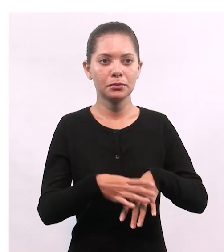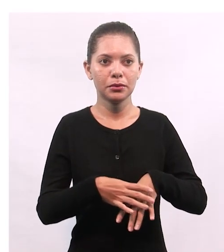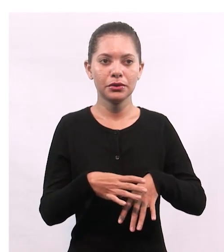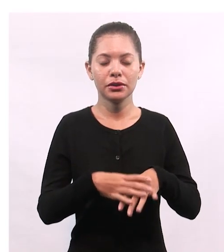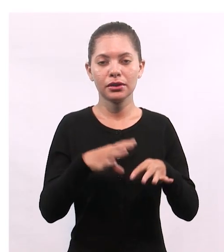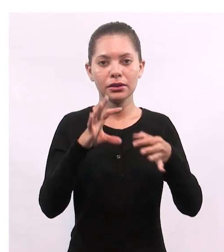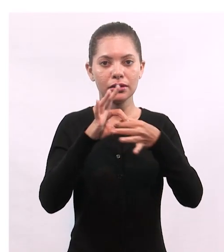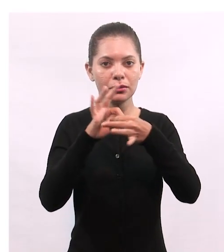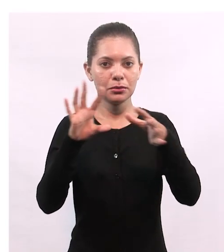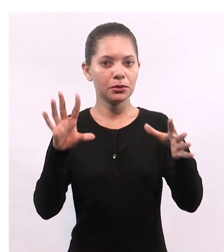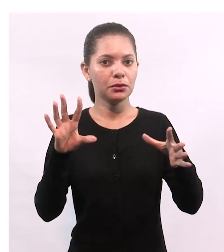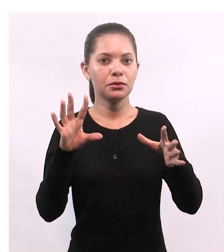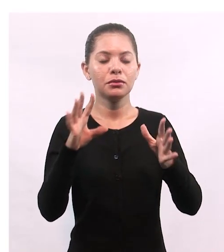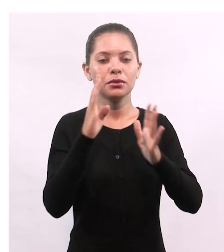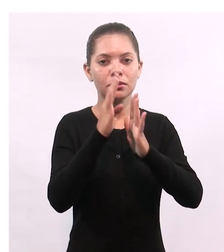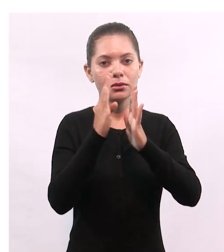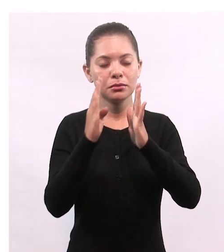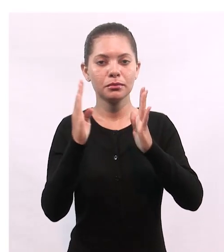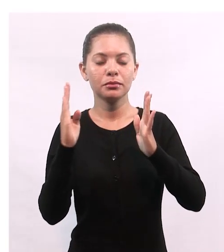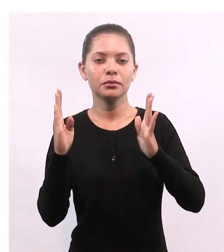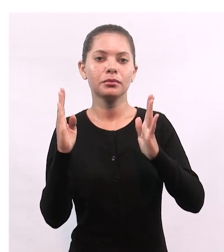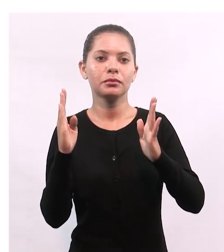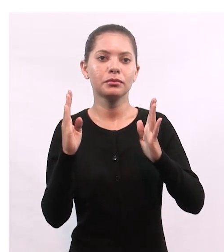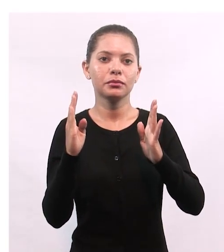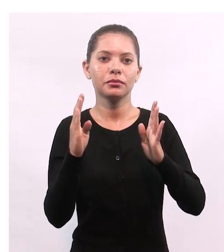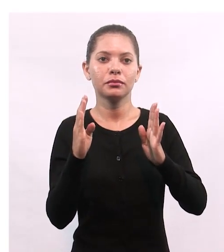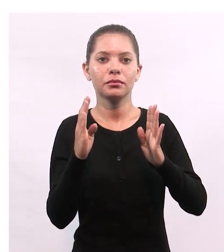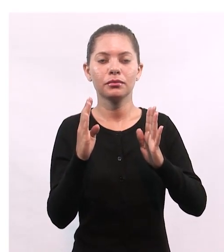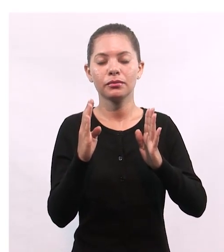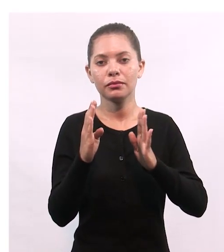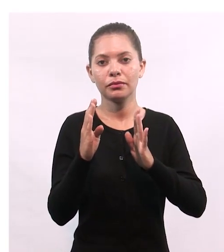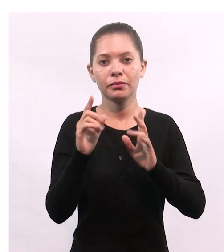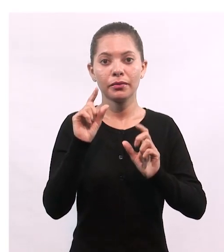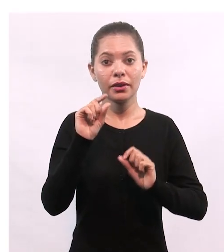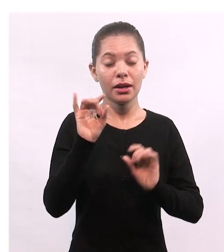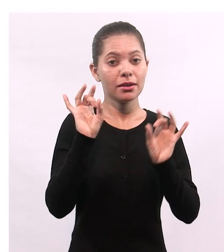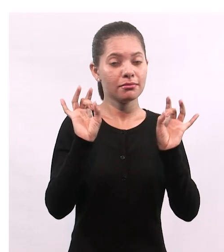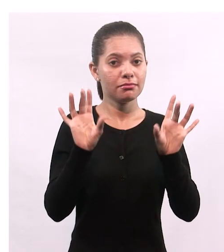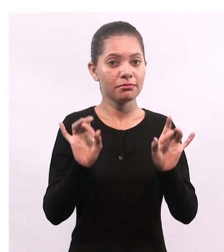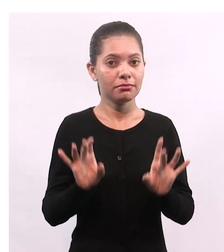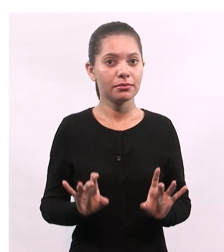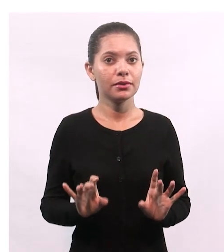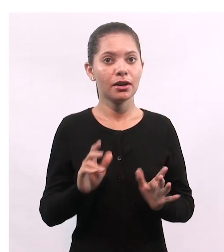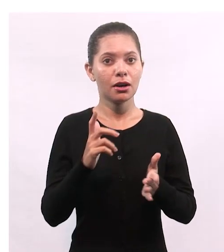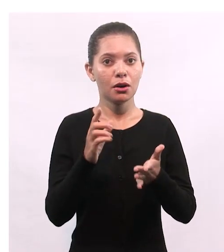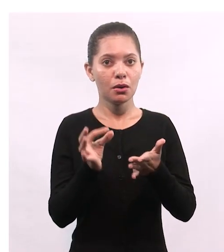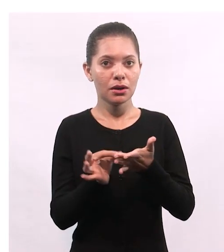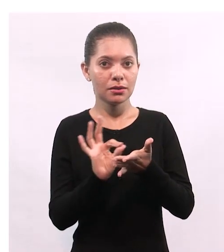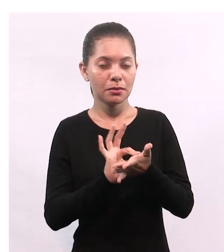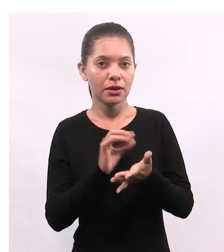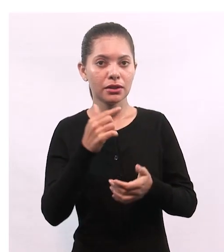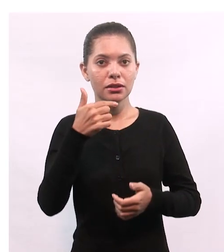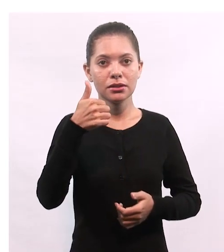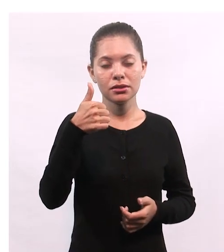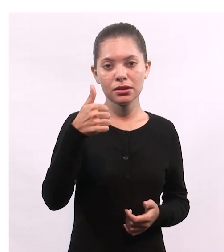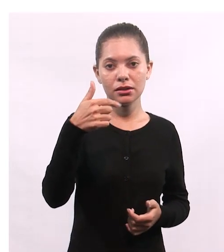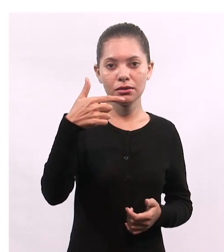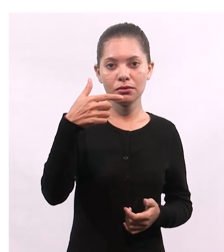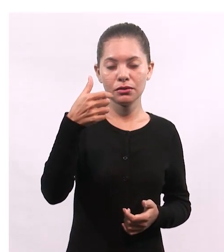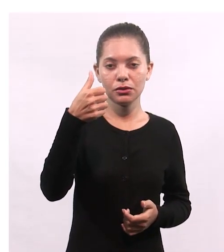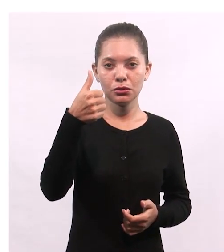que está disponível lá na nossa biblioteca virtual, em especial das páginas 121